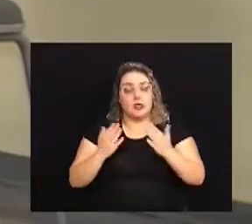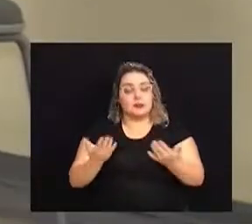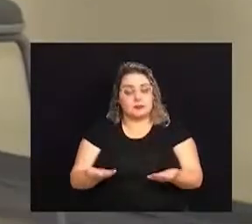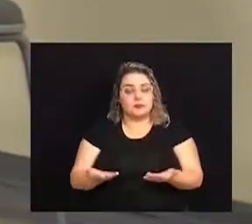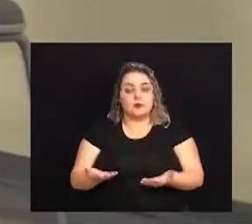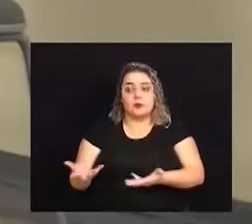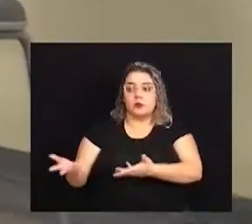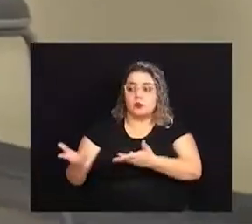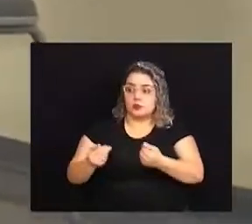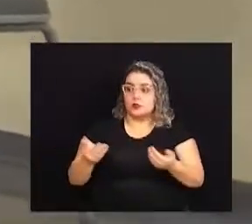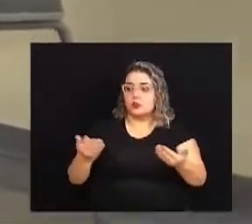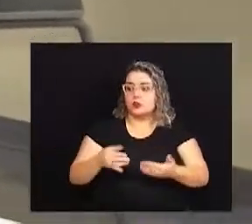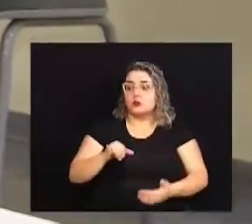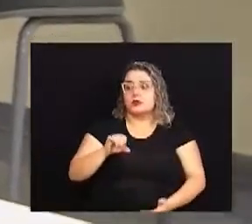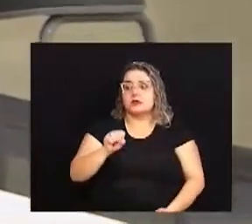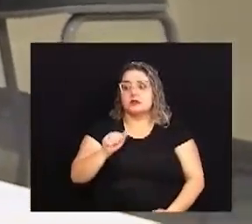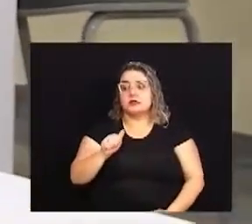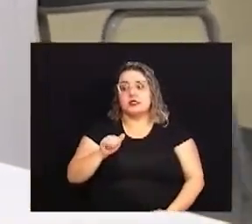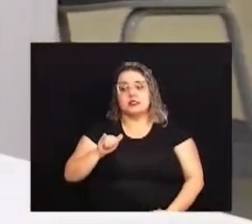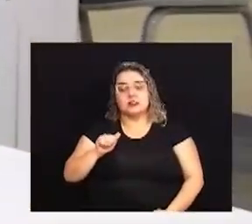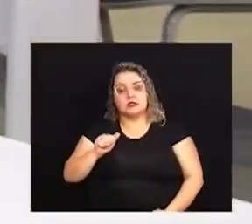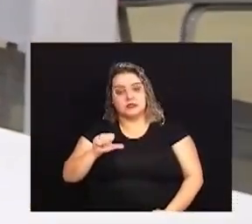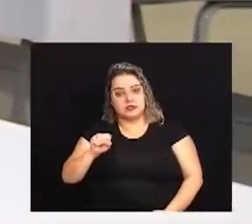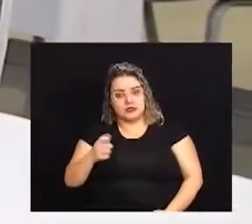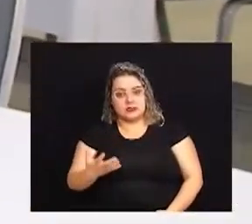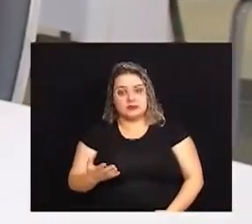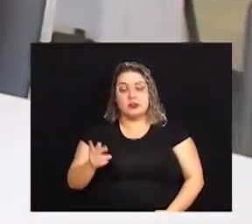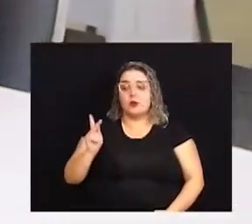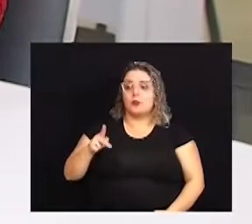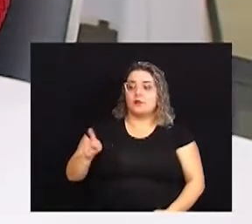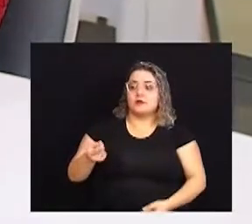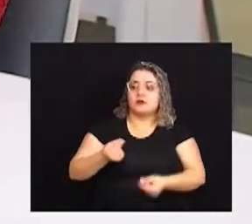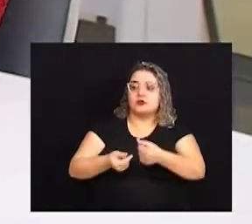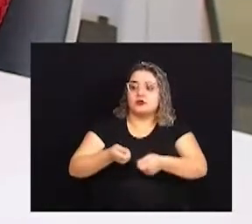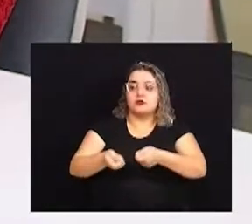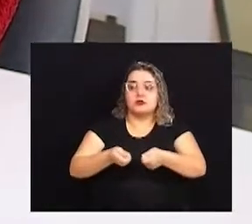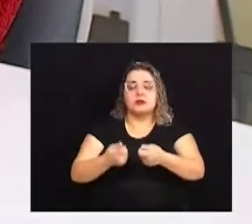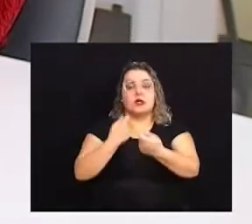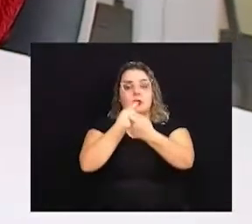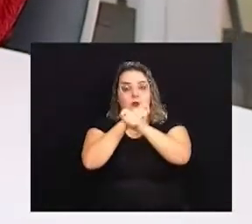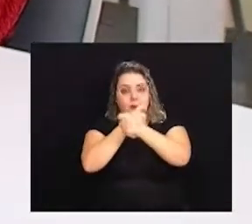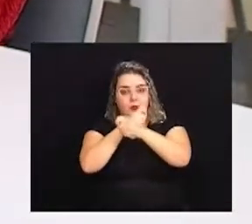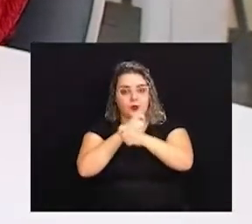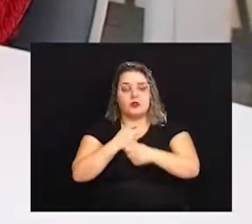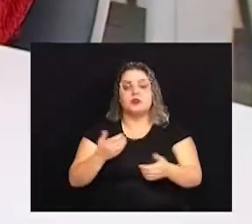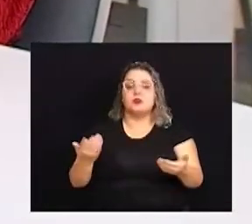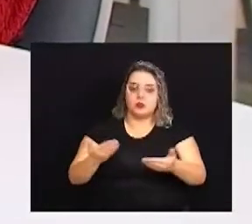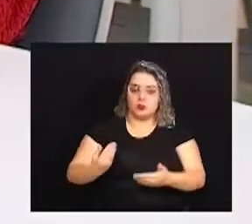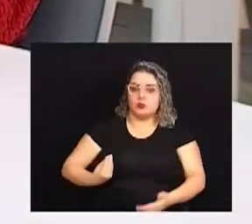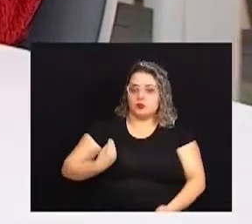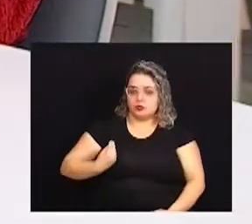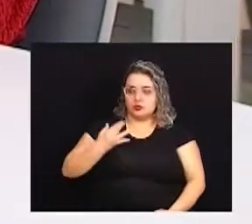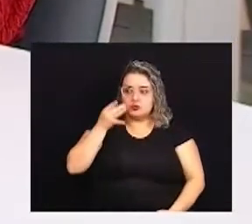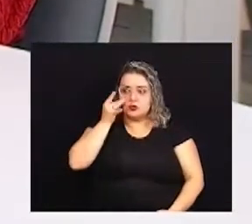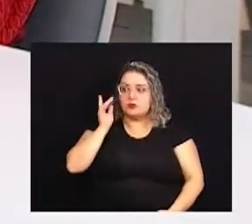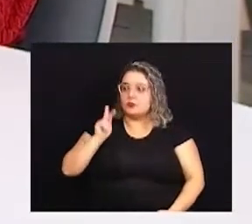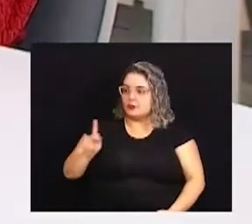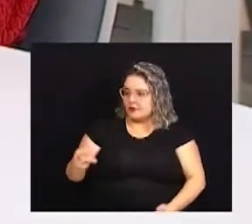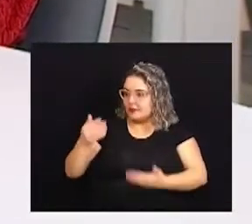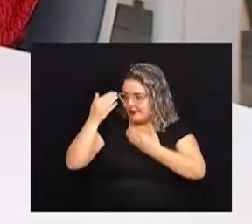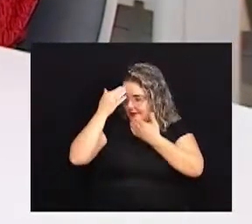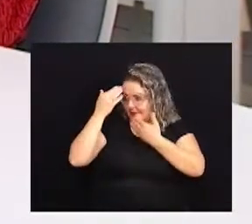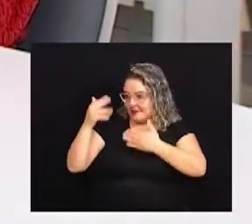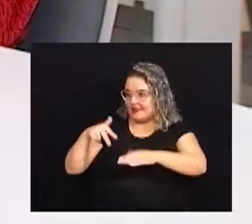O nosso convidado de hoje é o Isaías de Carvalho Borges, professor de economia aqui da PUC, que é onde nós estamos hoje.